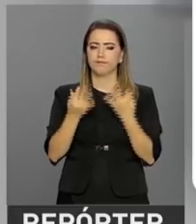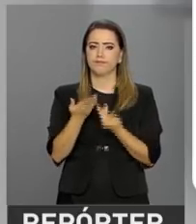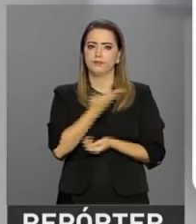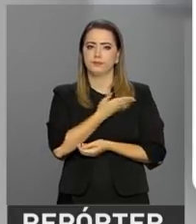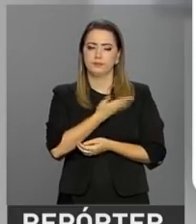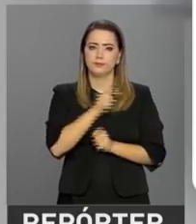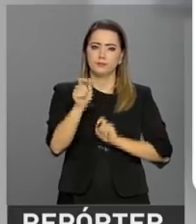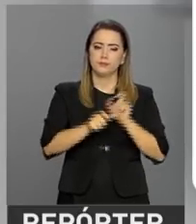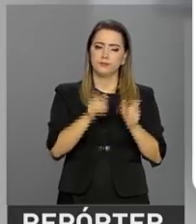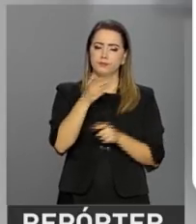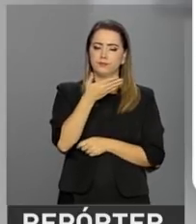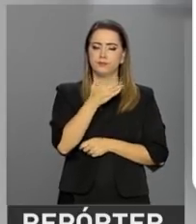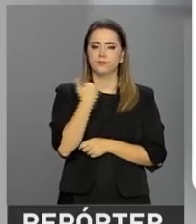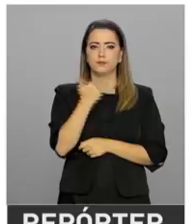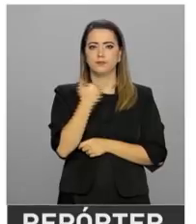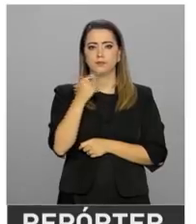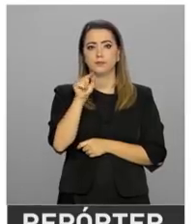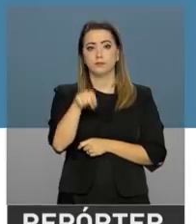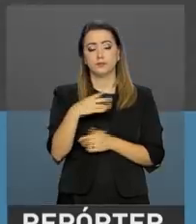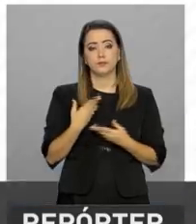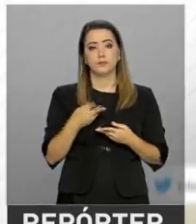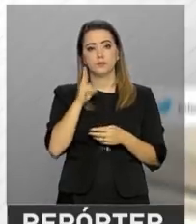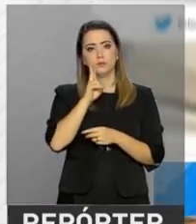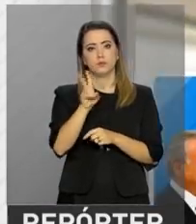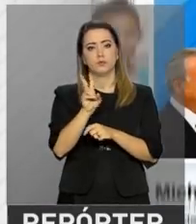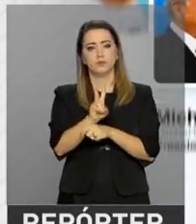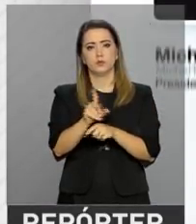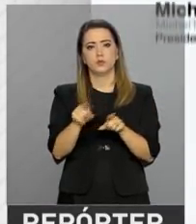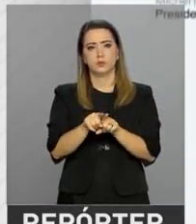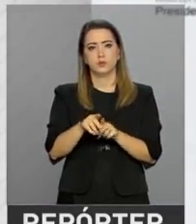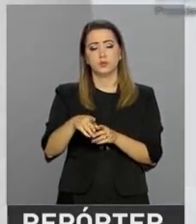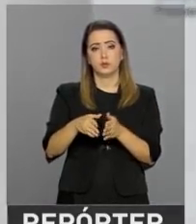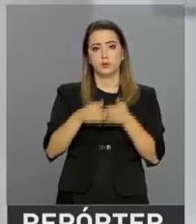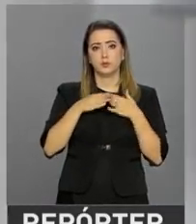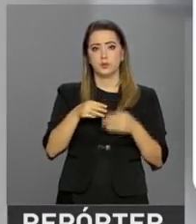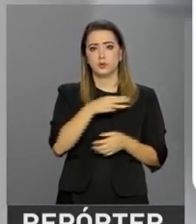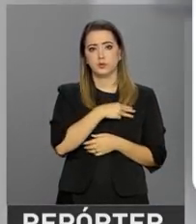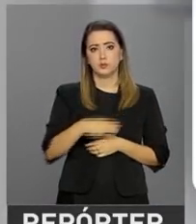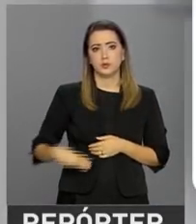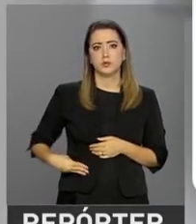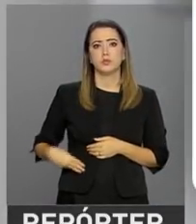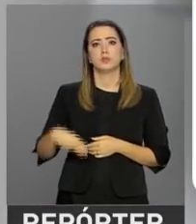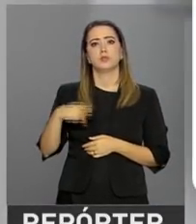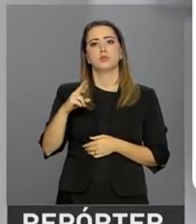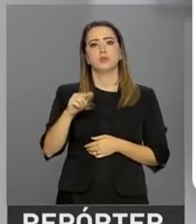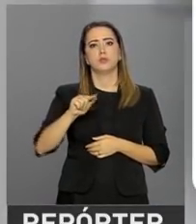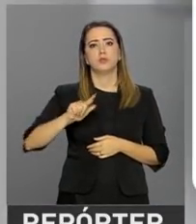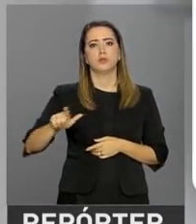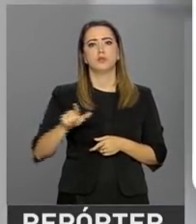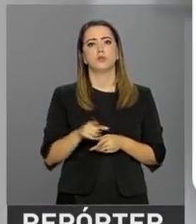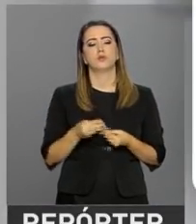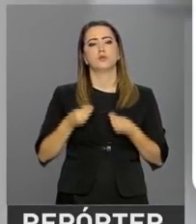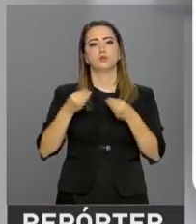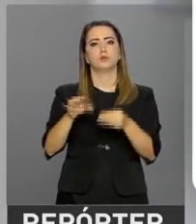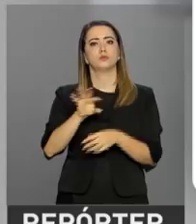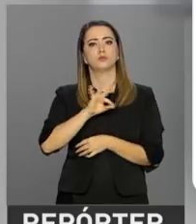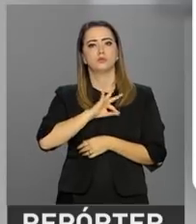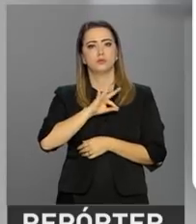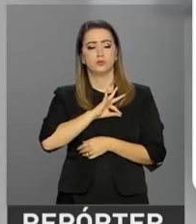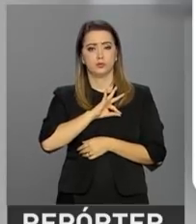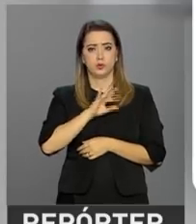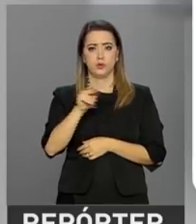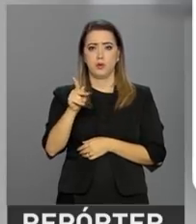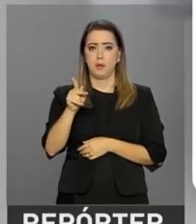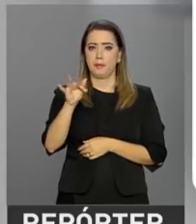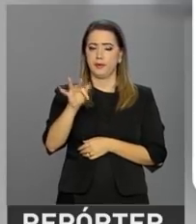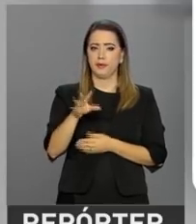que acompanha a apuração dos fatos michel temer também informou que pediu ao ministro da segurança pública ao jungmann para colocar a polícia federal